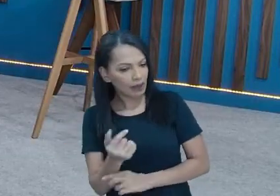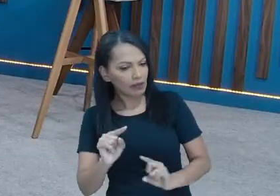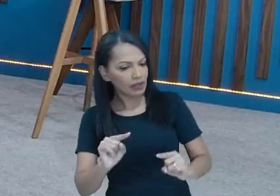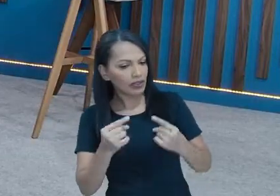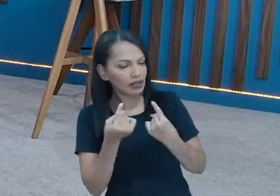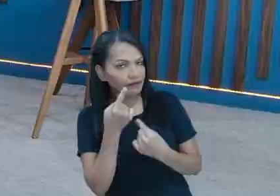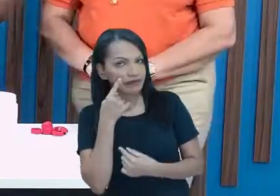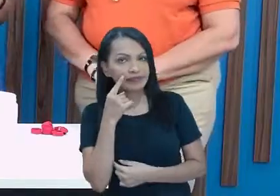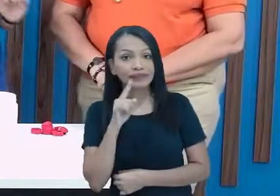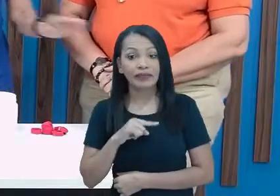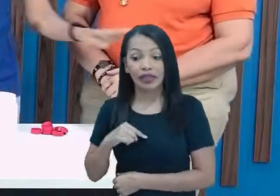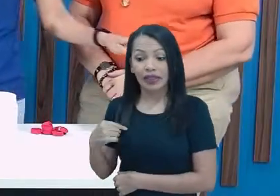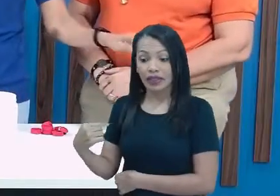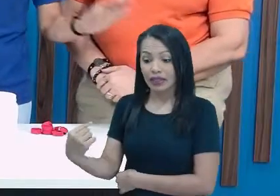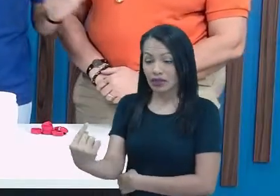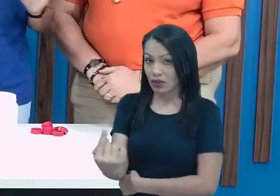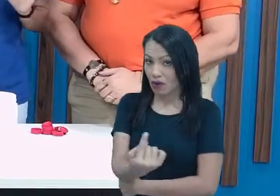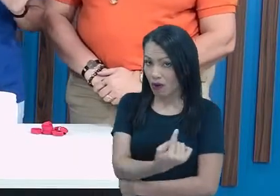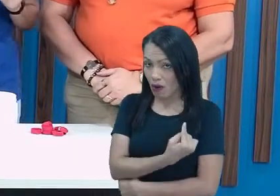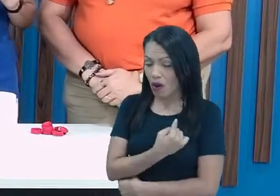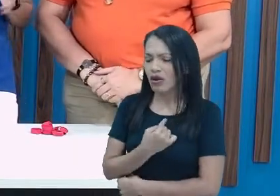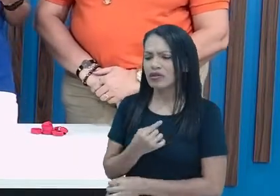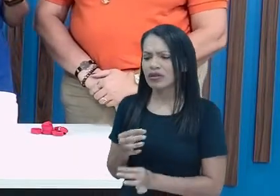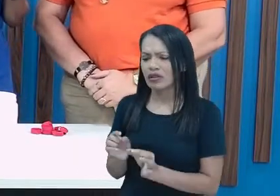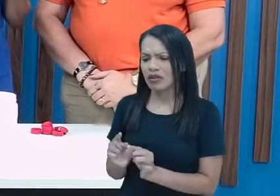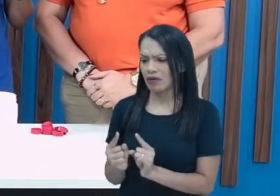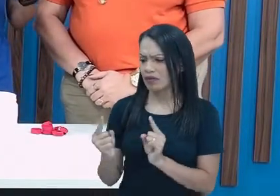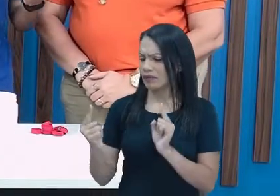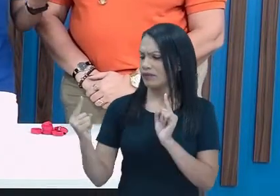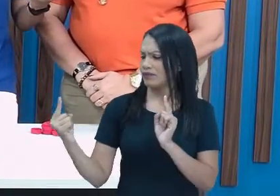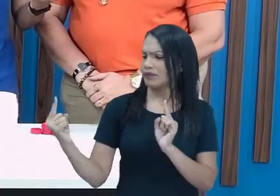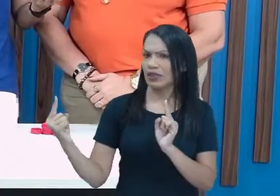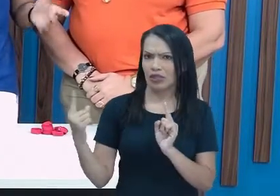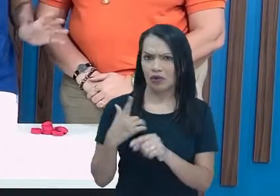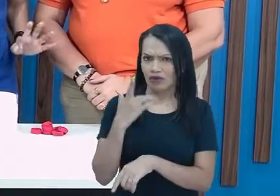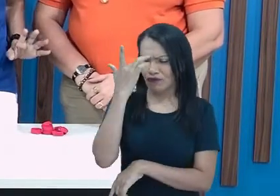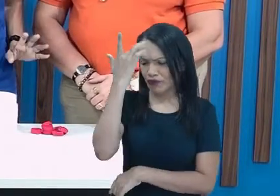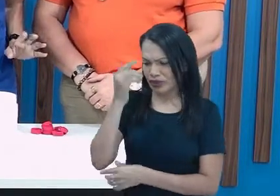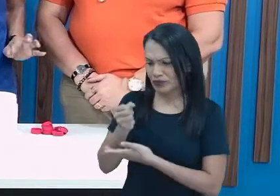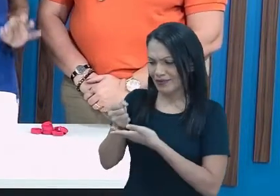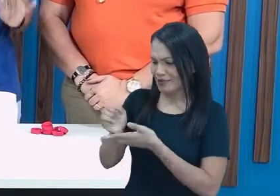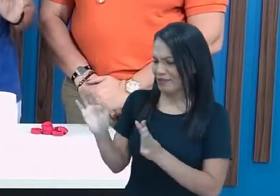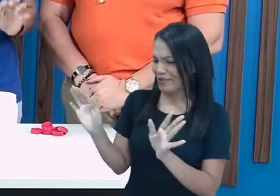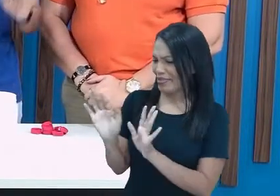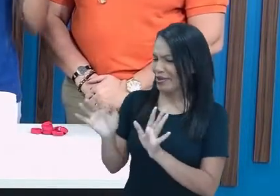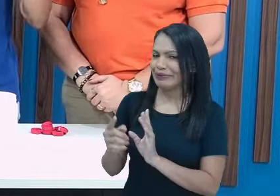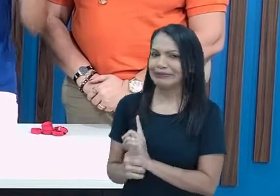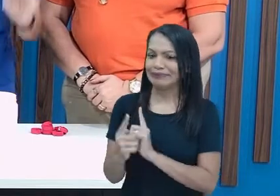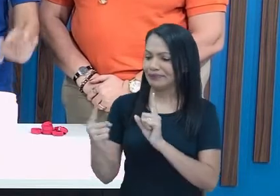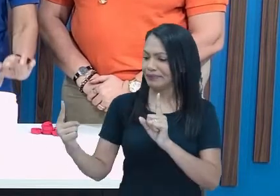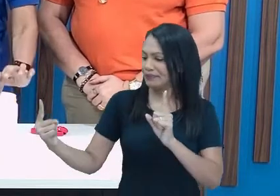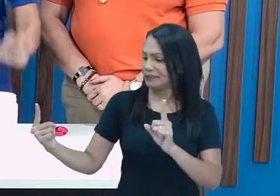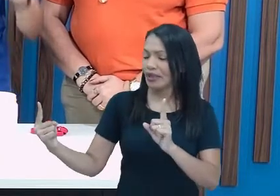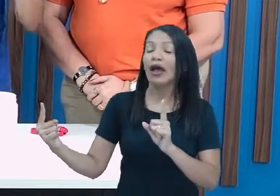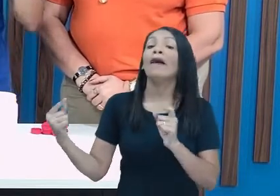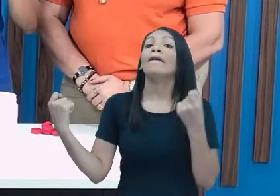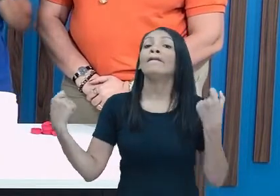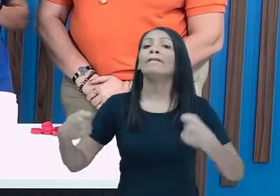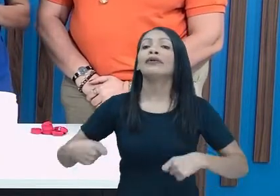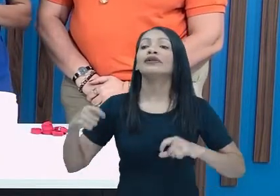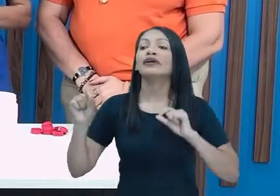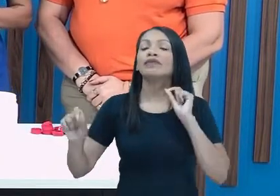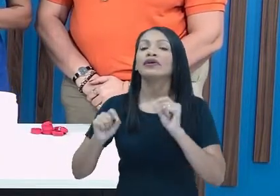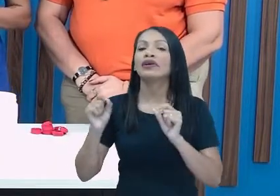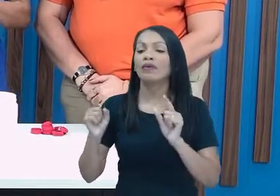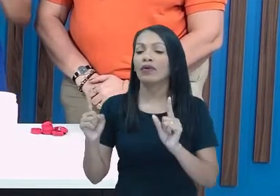seguinte. Nós, de uma certa distância, né, que eu não vou facilitar, teremos que jogar as tampinhas aqui